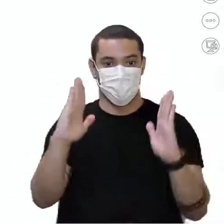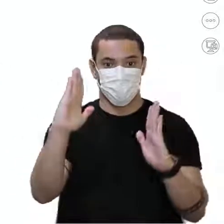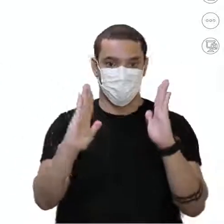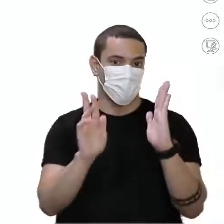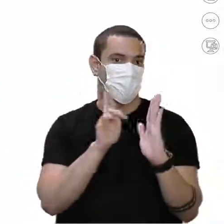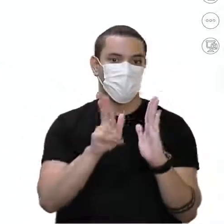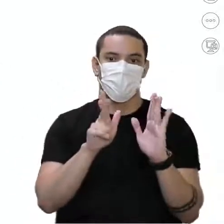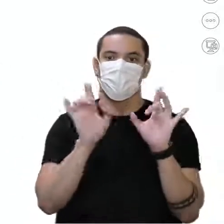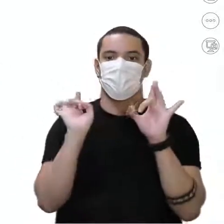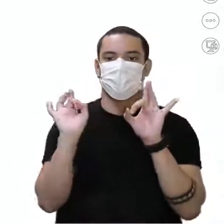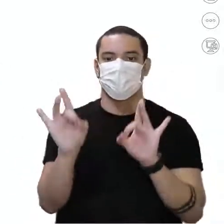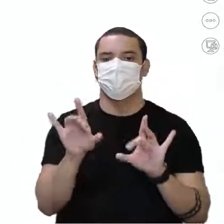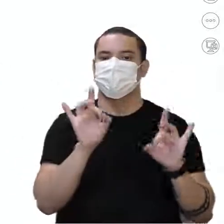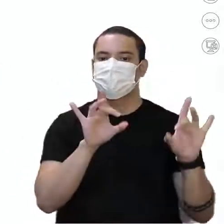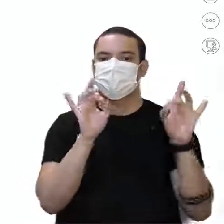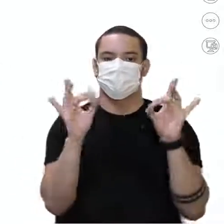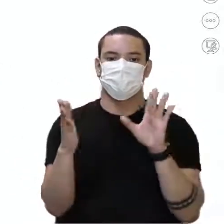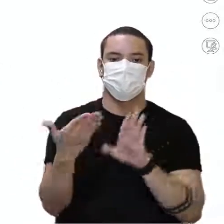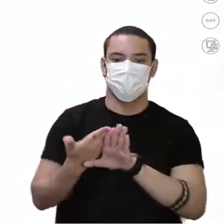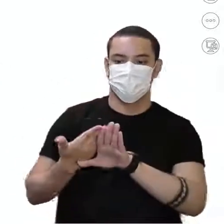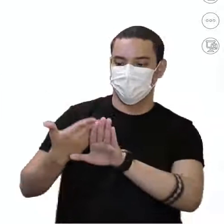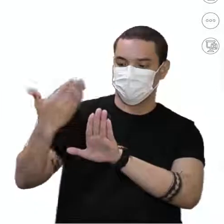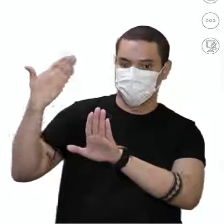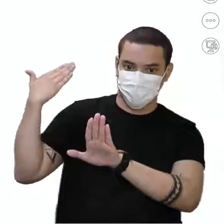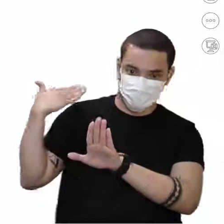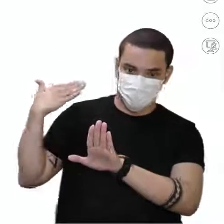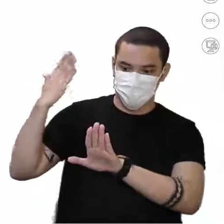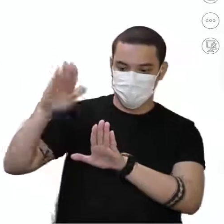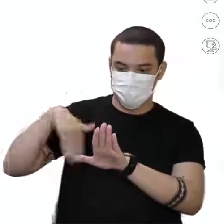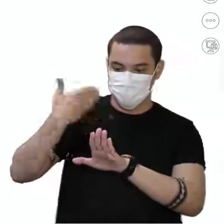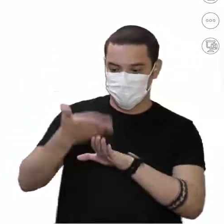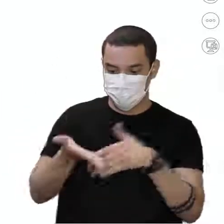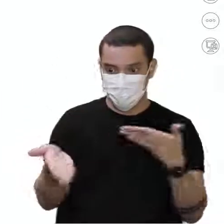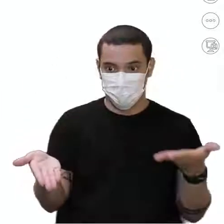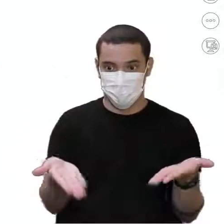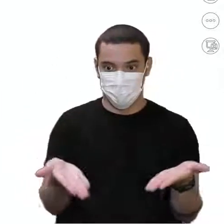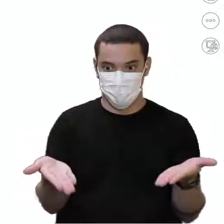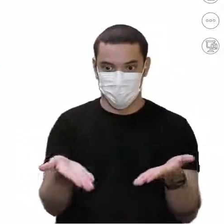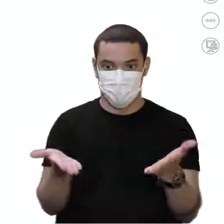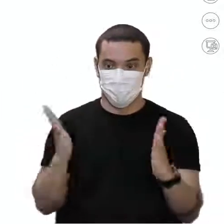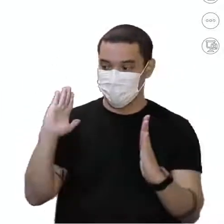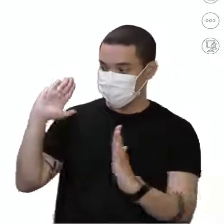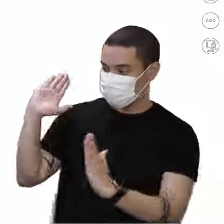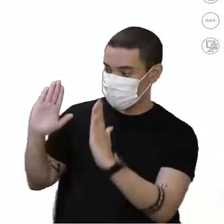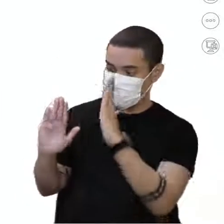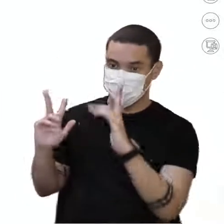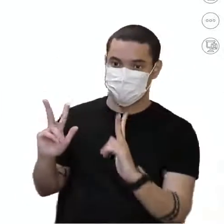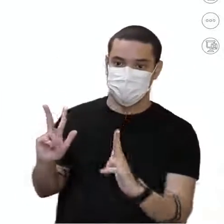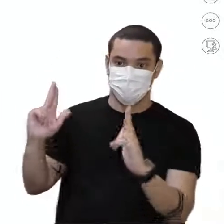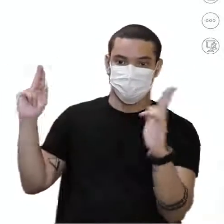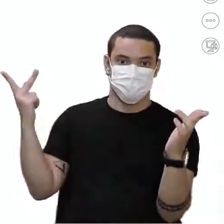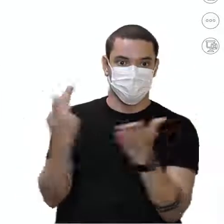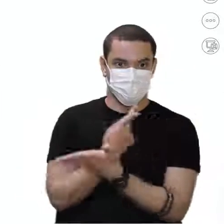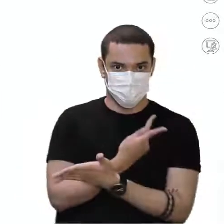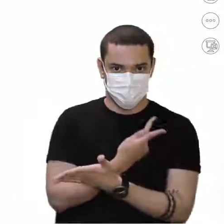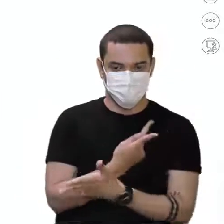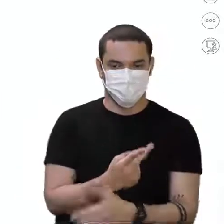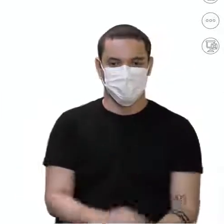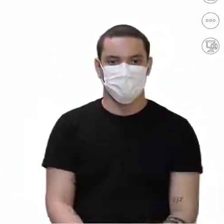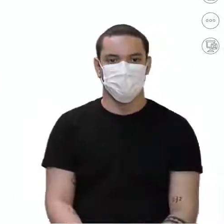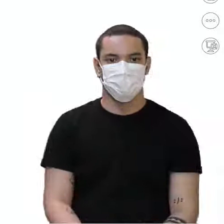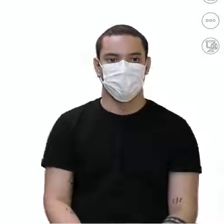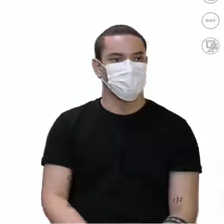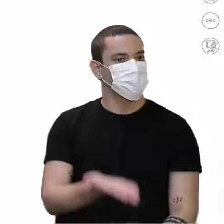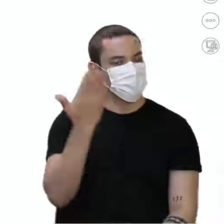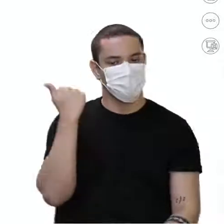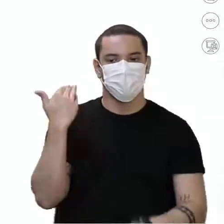não específico entre o passado e o agora. Sempre o passado e o agora.